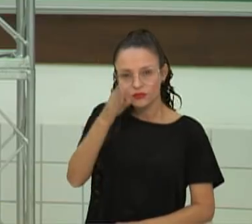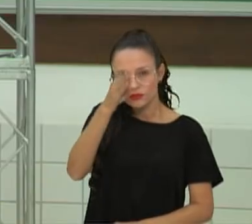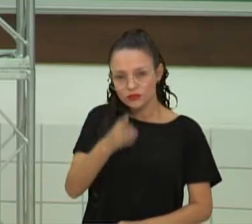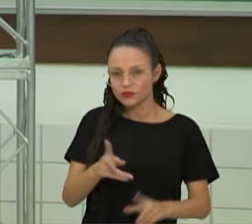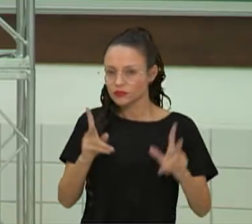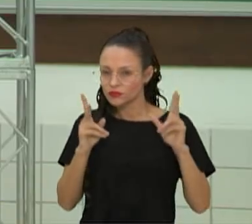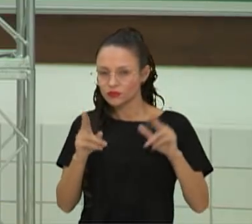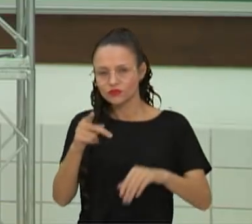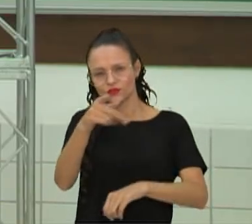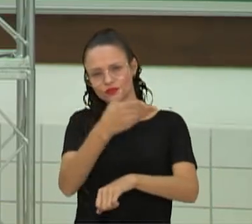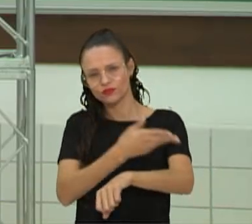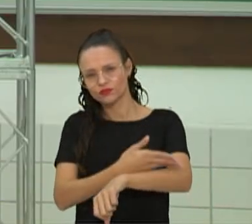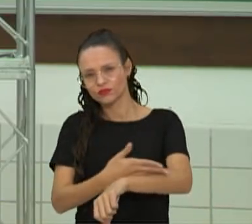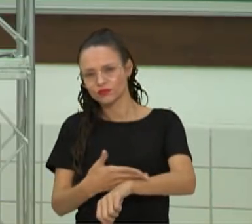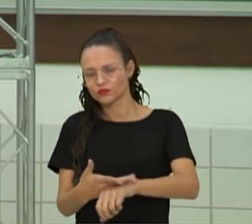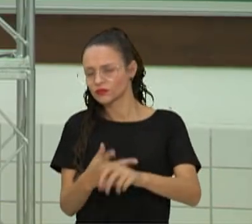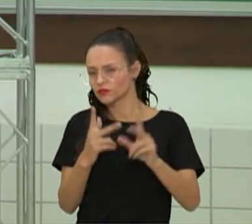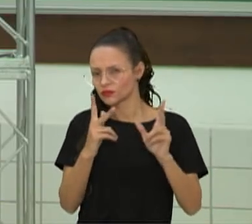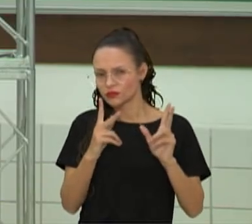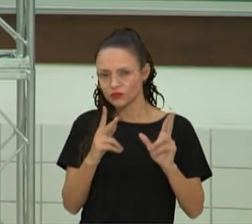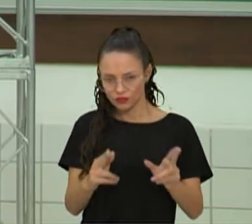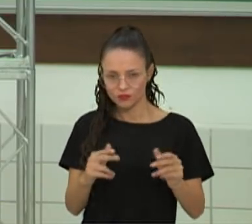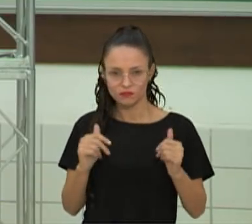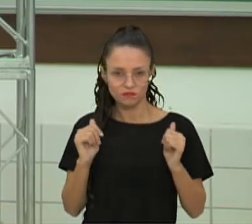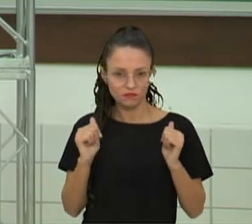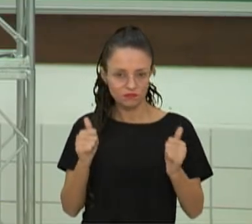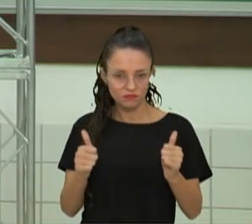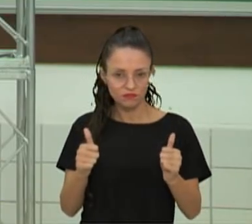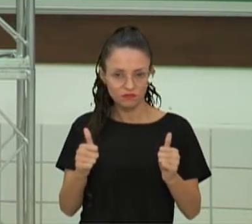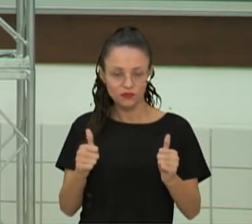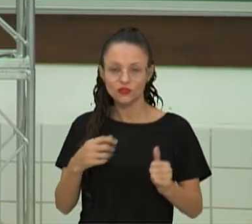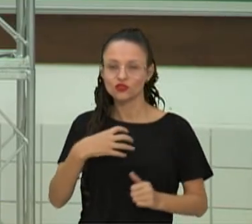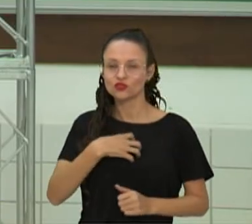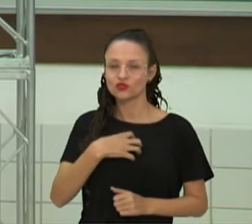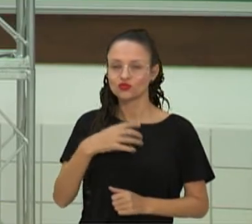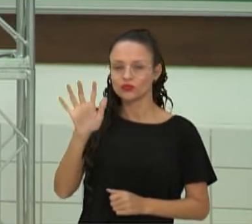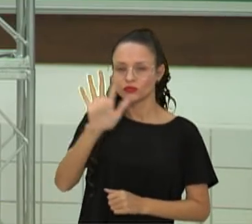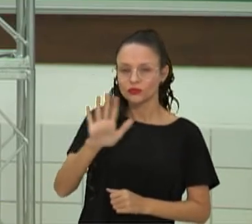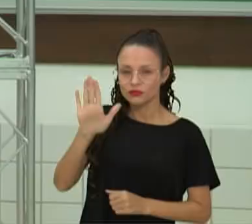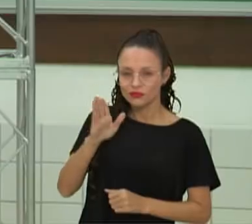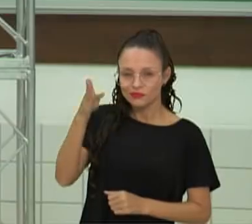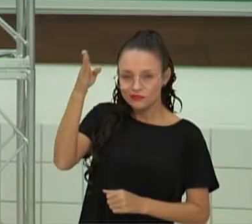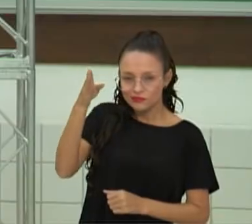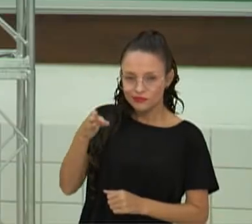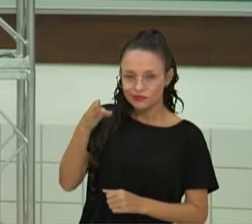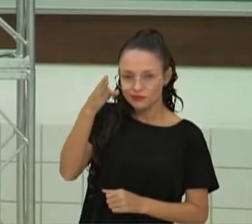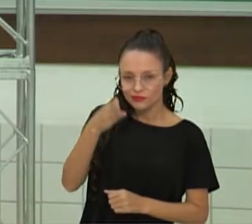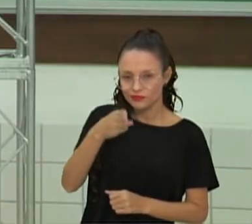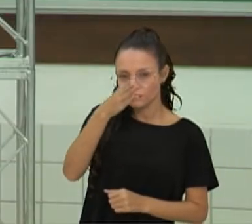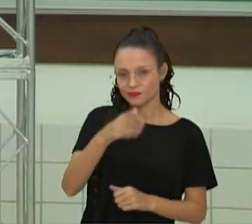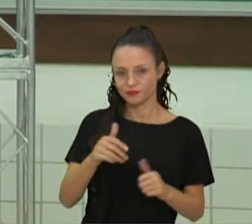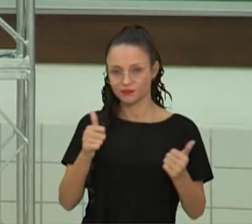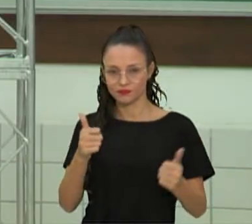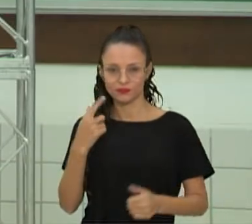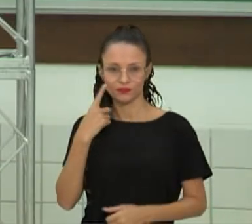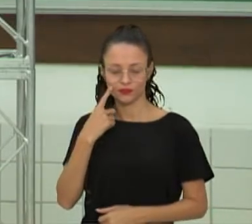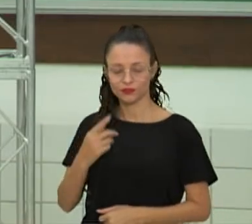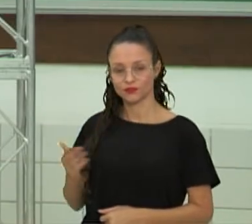né, que a gente está acostumado, o mesmo algoritmo, tá? Algoritmo é esse formato que eu estou insistindo com vocês. Então dá uma olhada ali comigo,